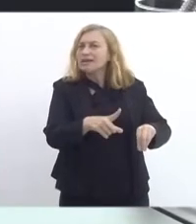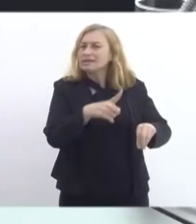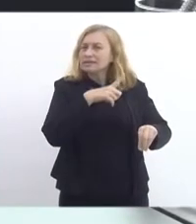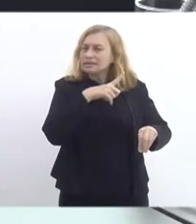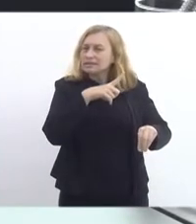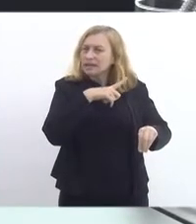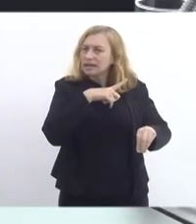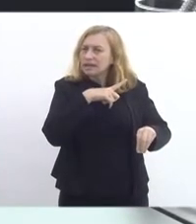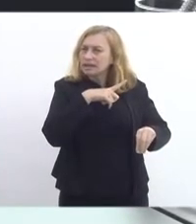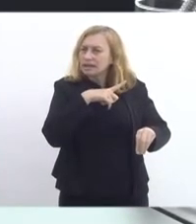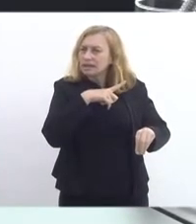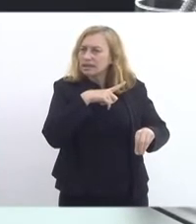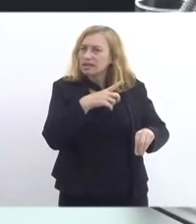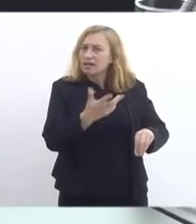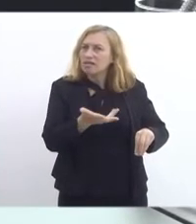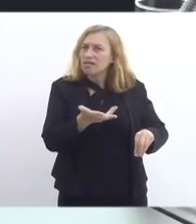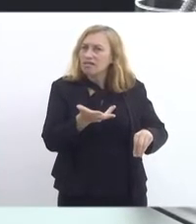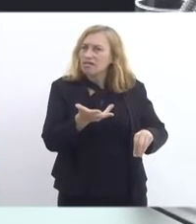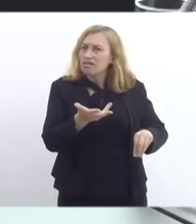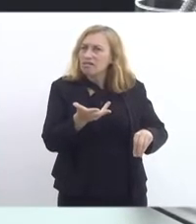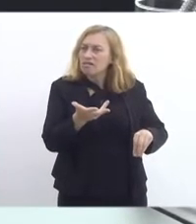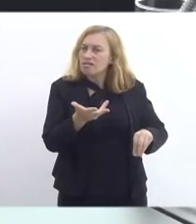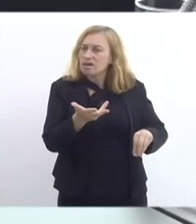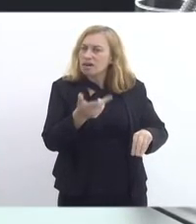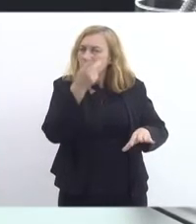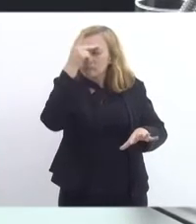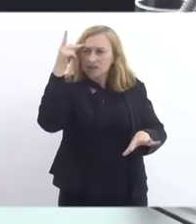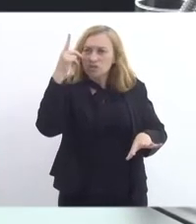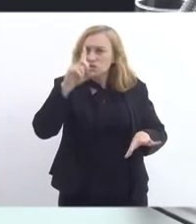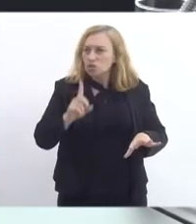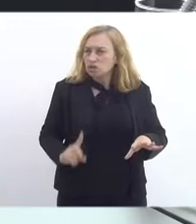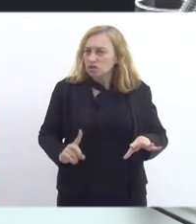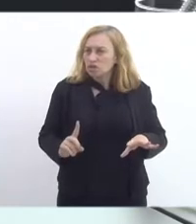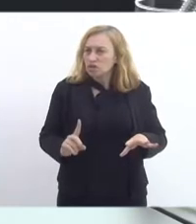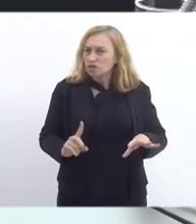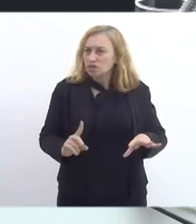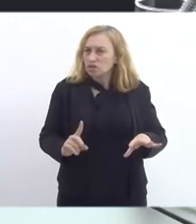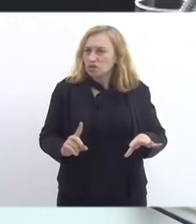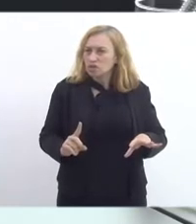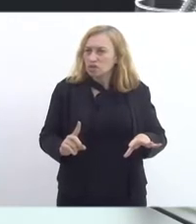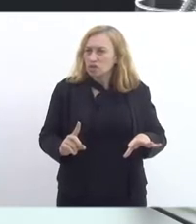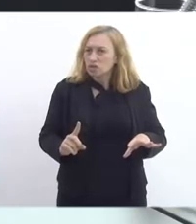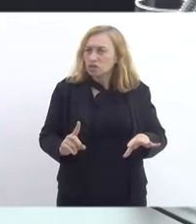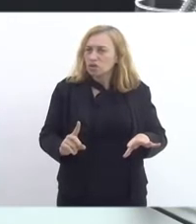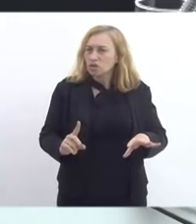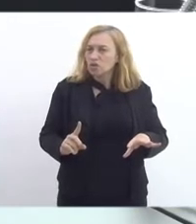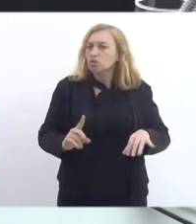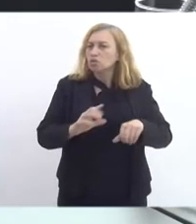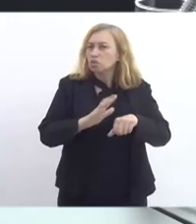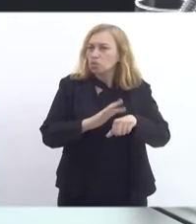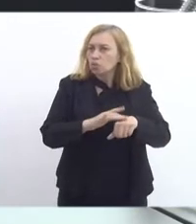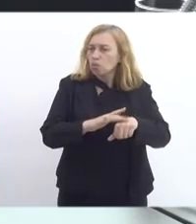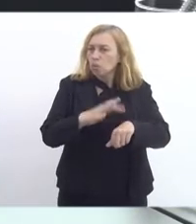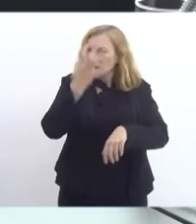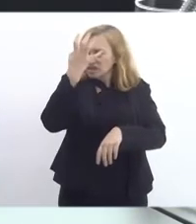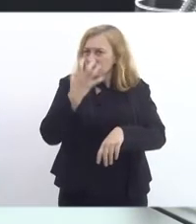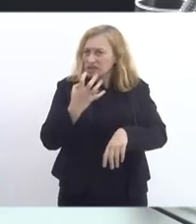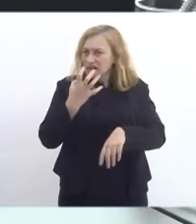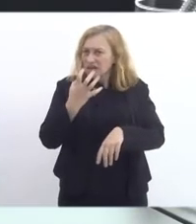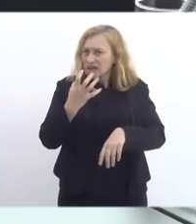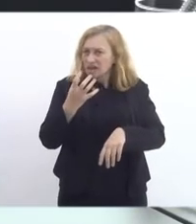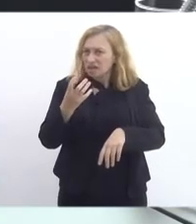existe a intenção para pessoas com deficiência e portadoras de doença crônica, de natureza física ou